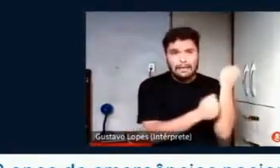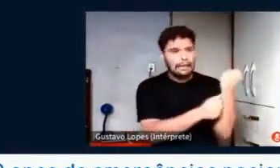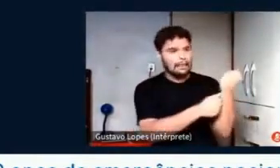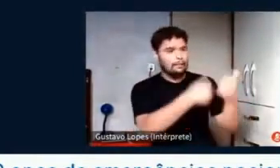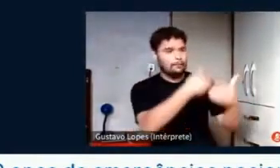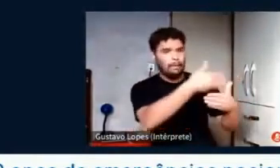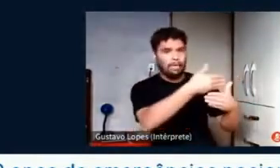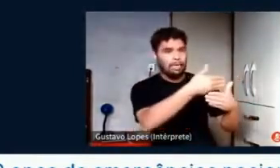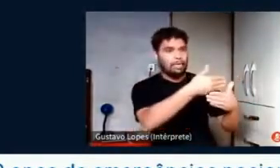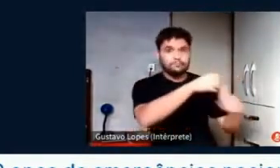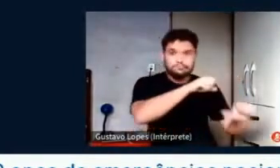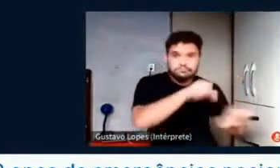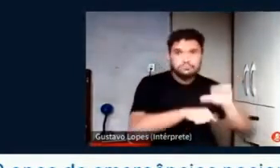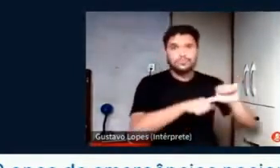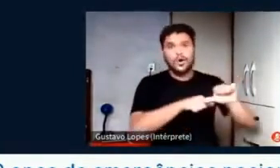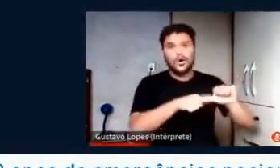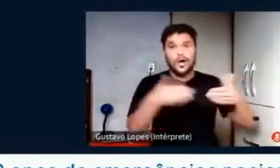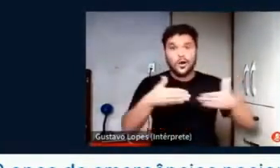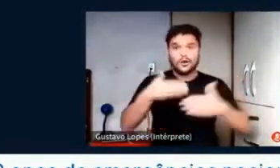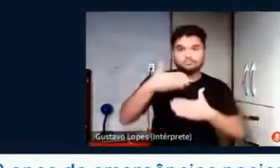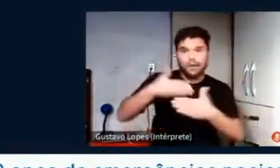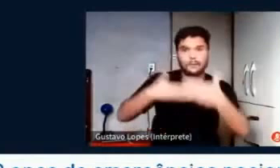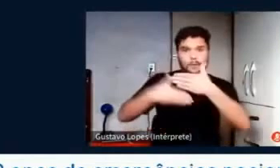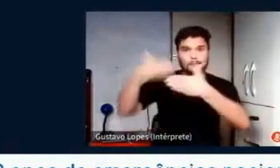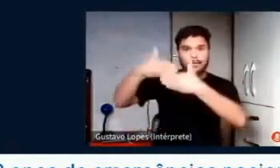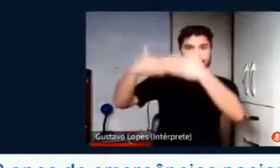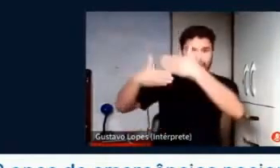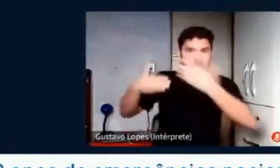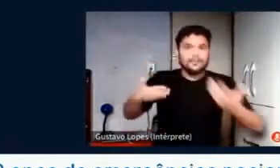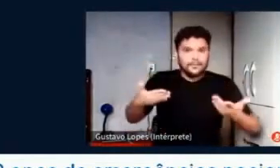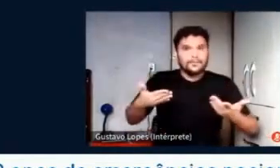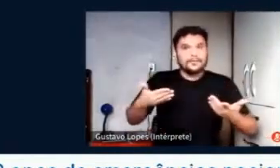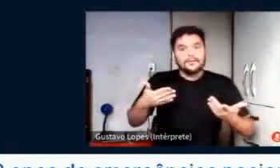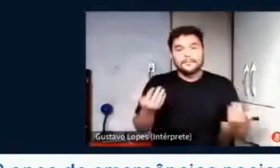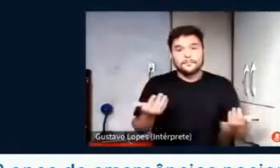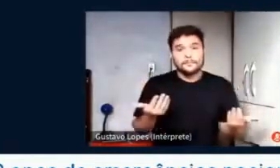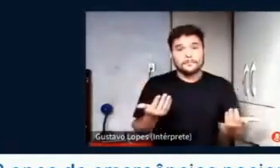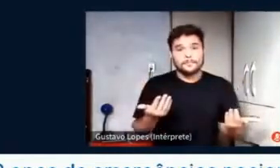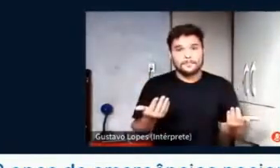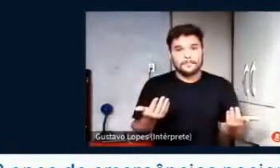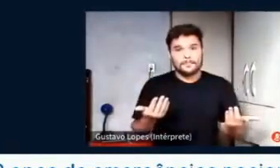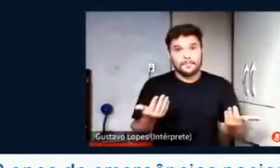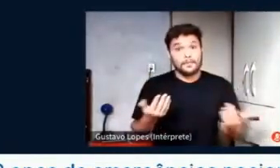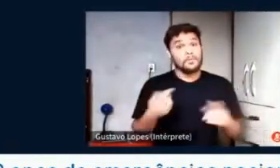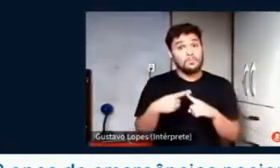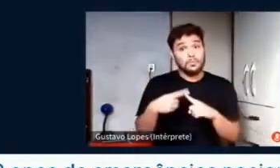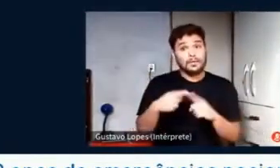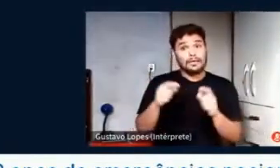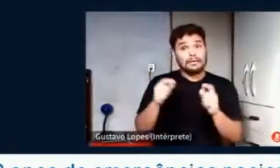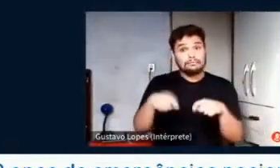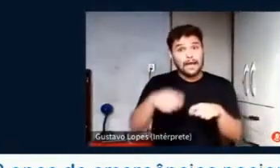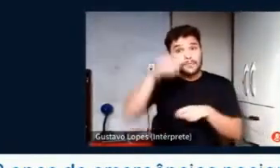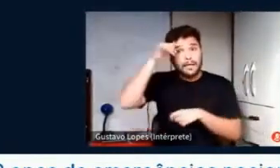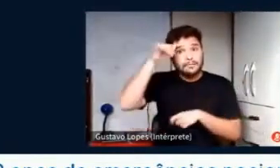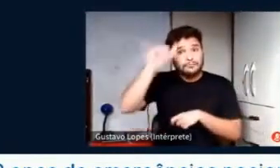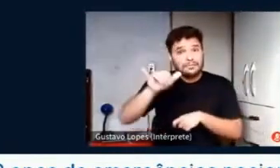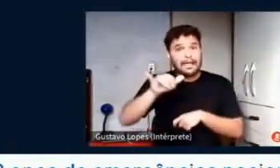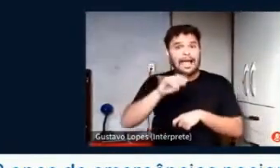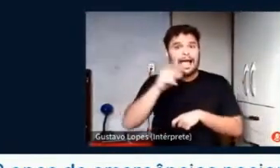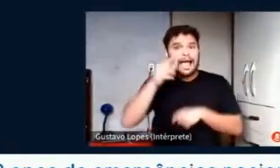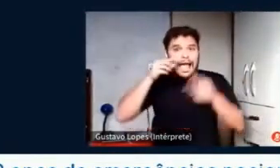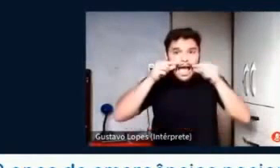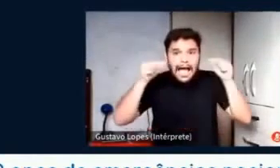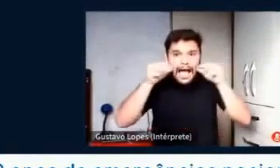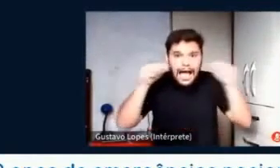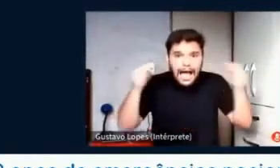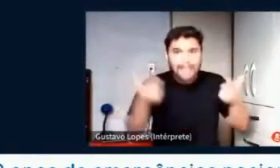casa de tijolos, com possibilidade de afastamento dos roedores, animais